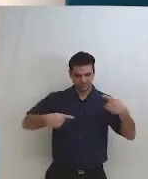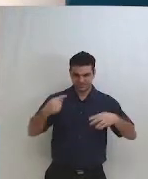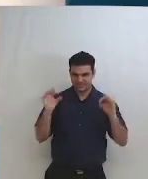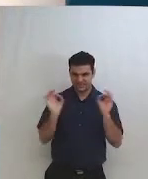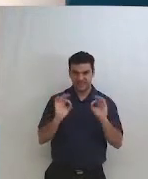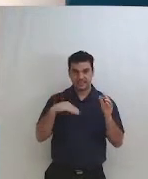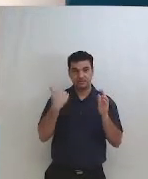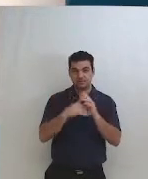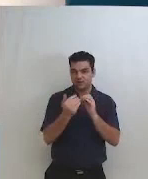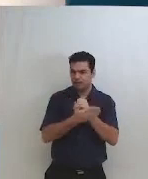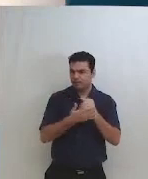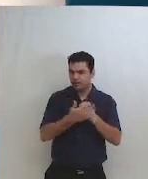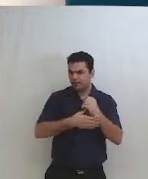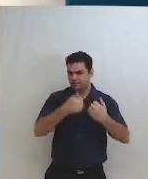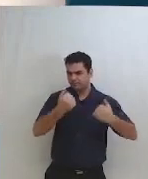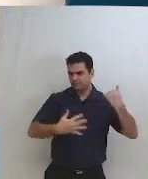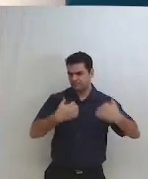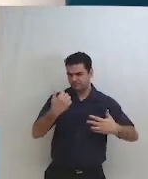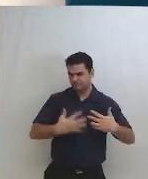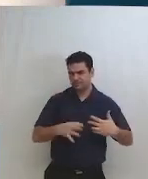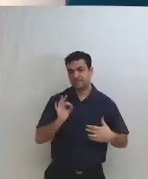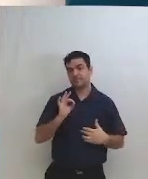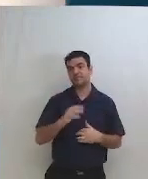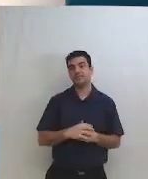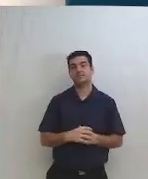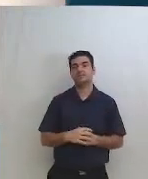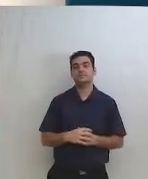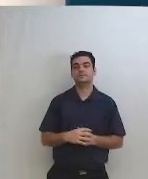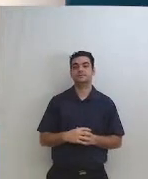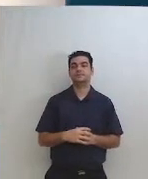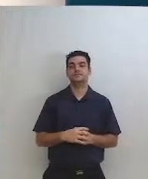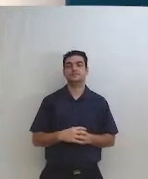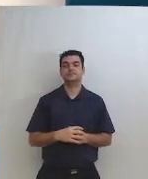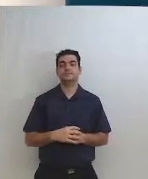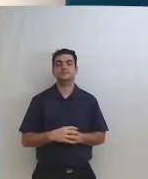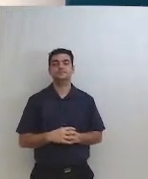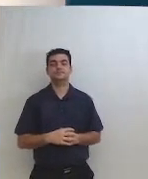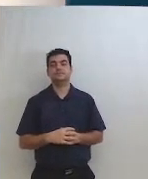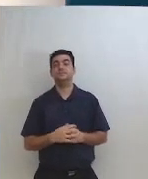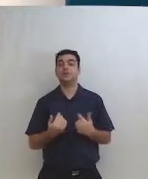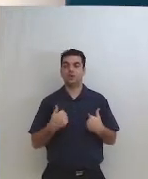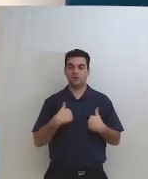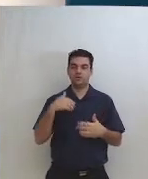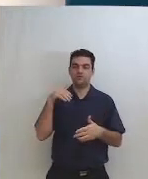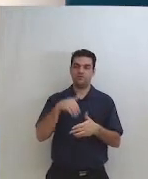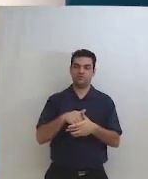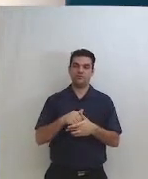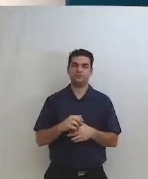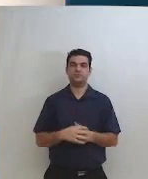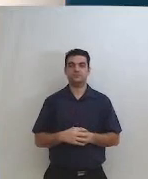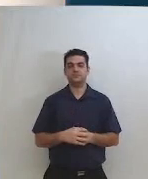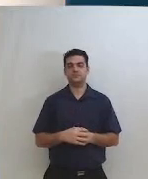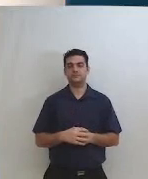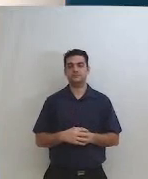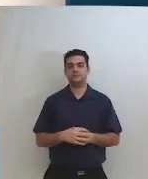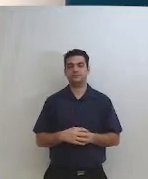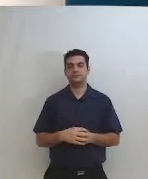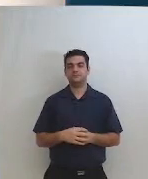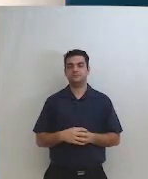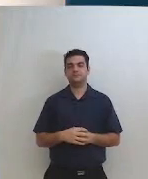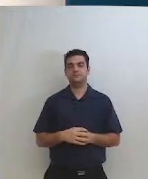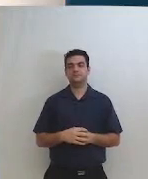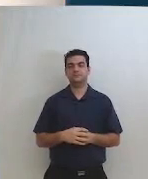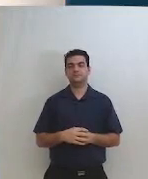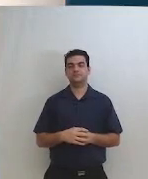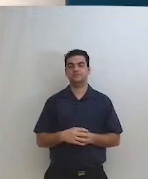fundamentos da decisão. É como estou votando e não há... Pois não.